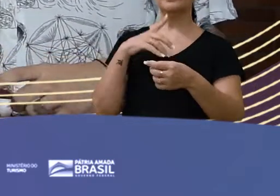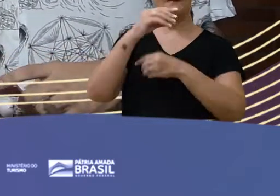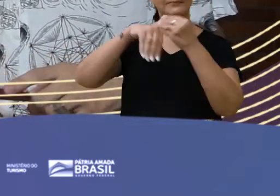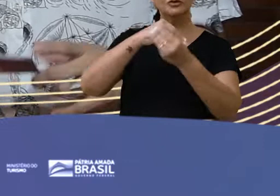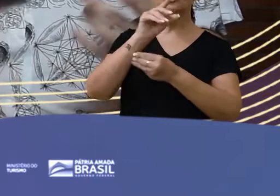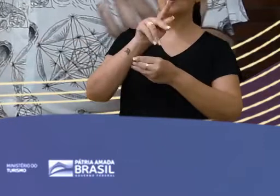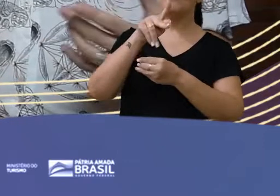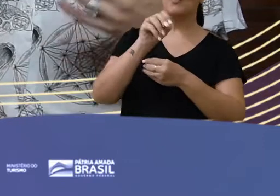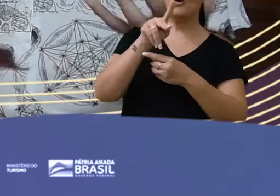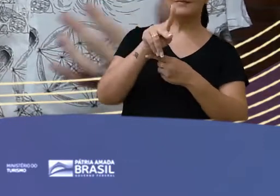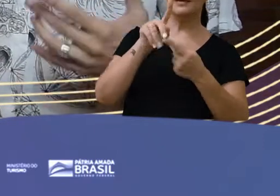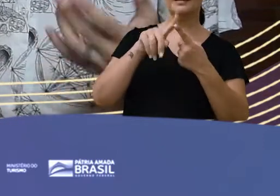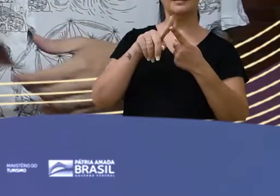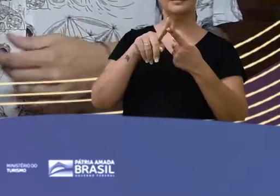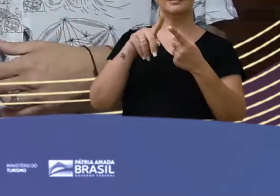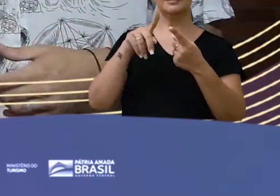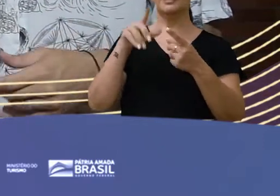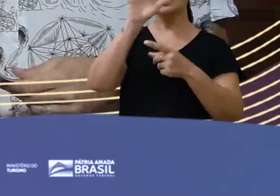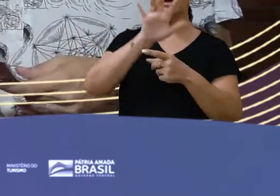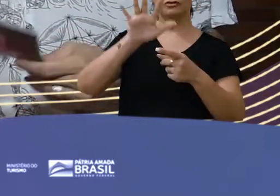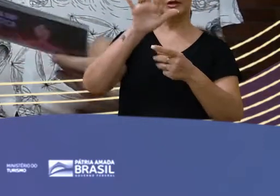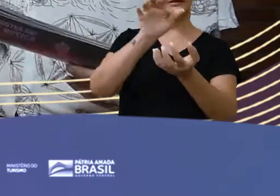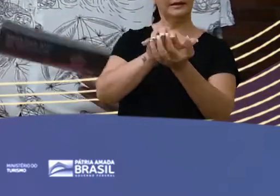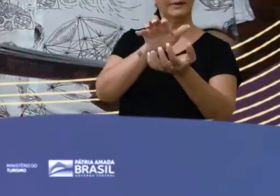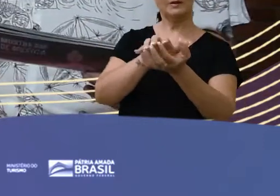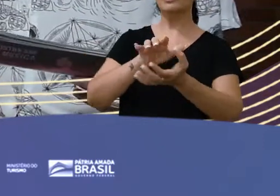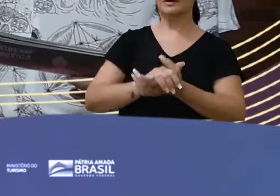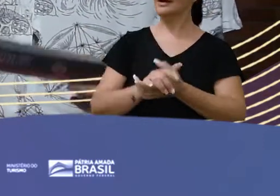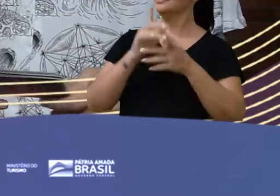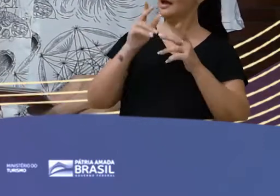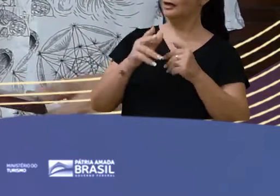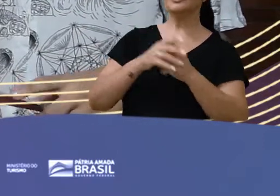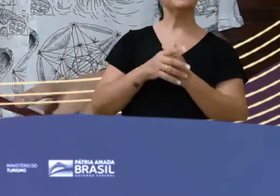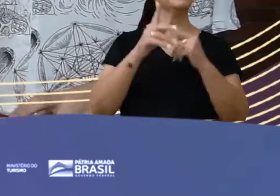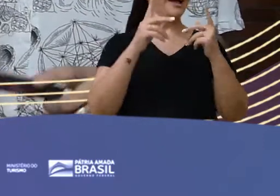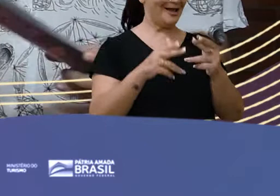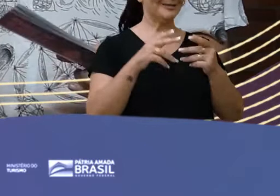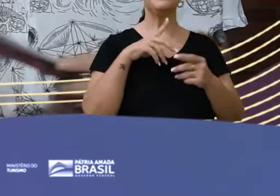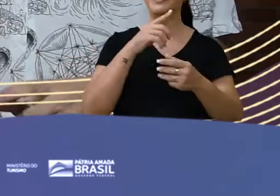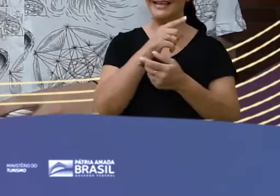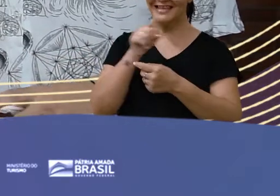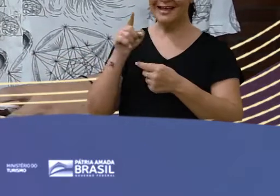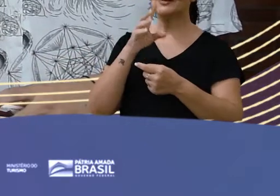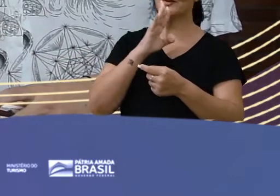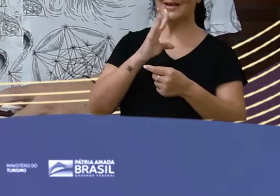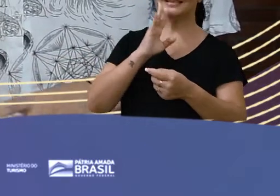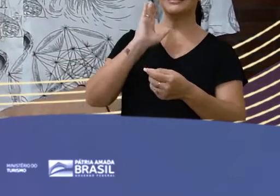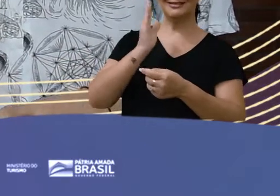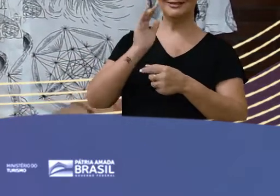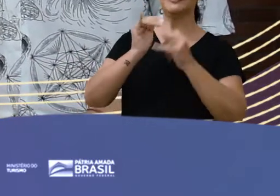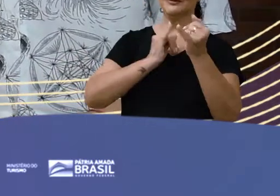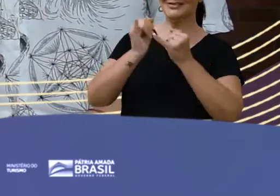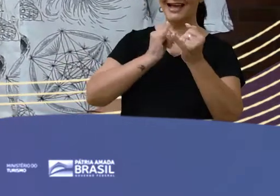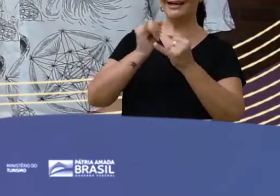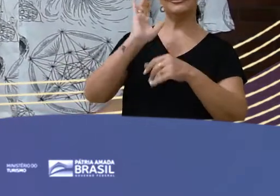Santo Antão, mistura um pouco de pop e regionalidade pernambucana. Não é isso, Platão? É isso,